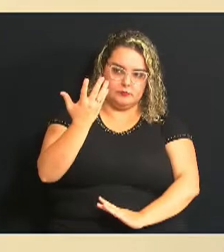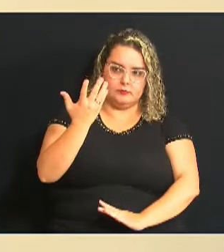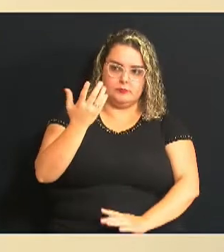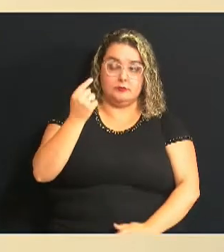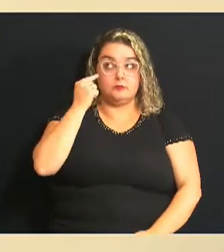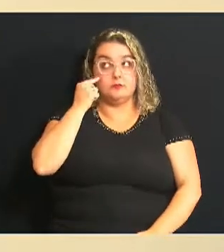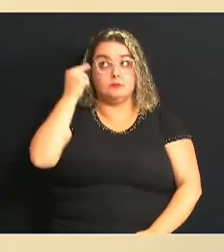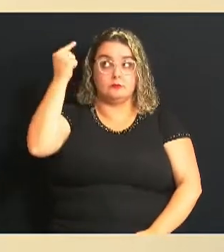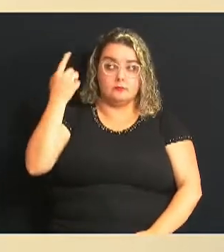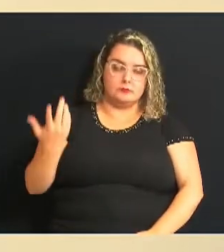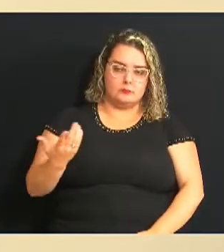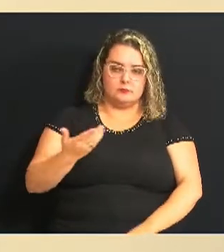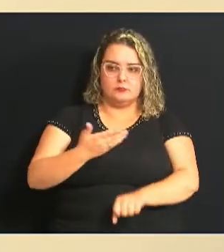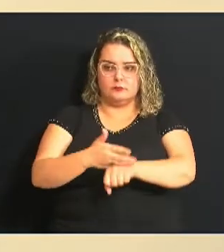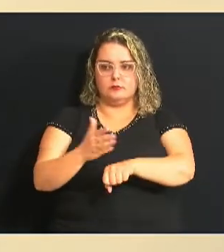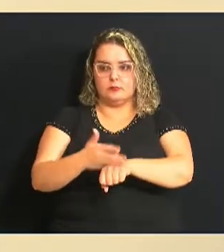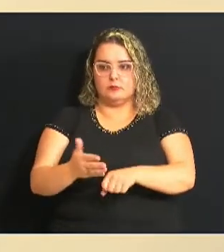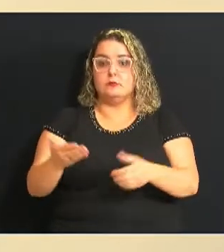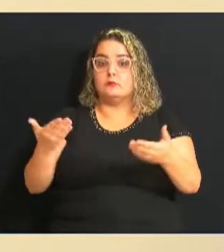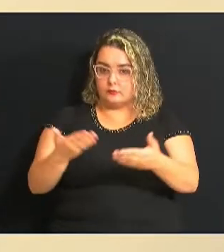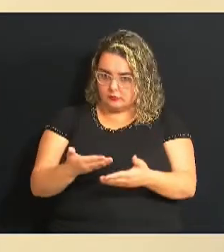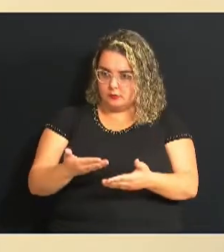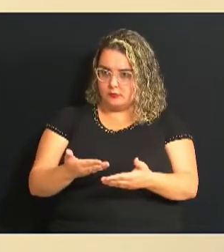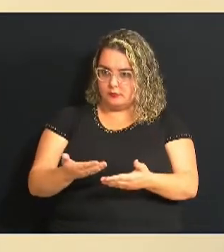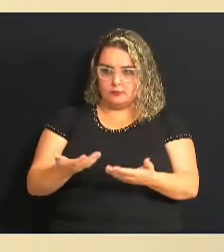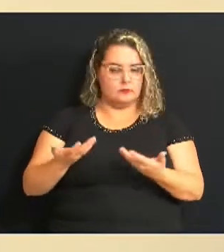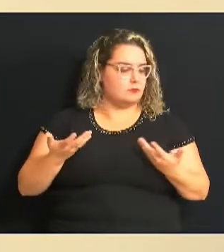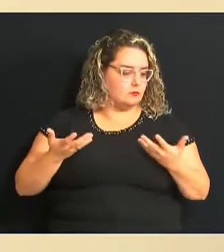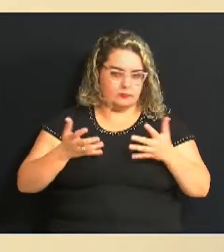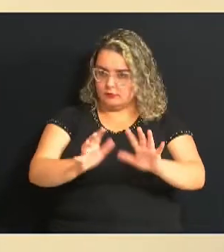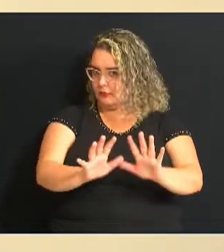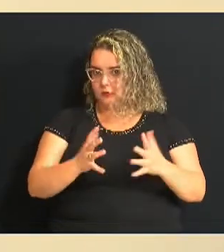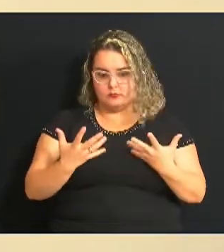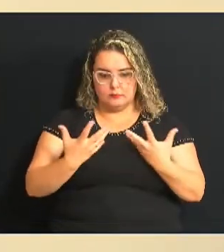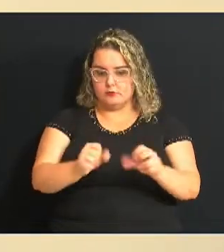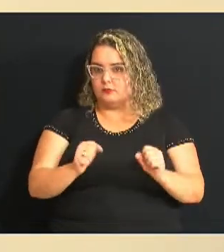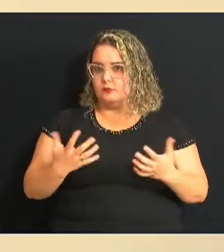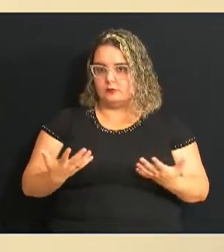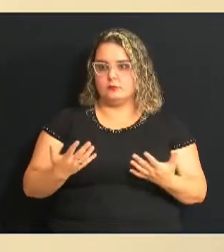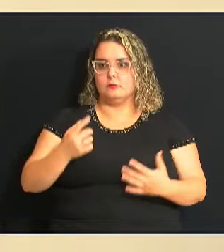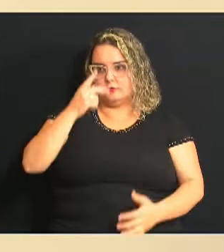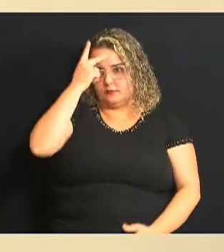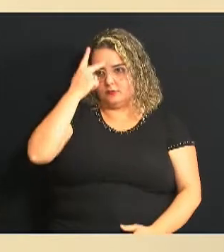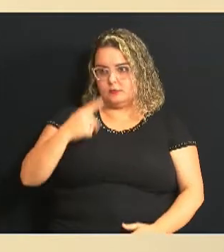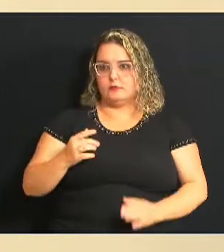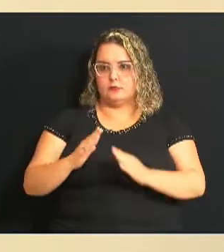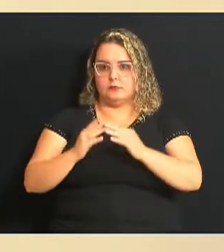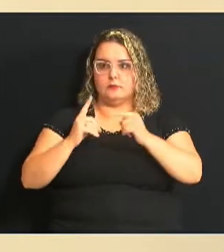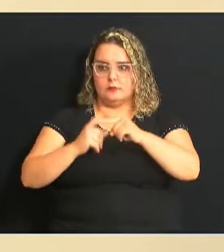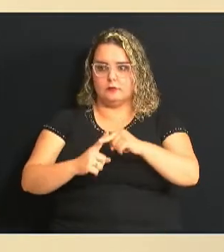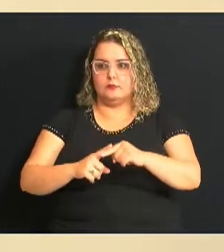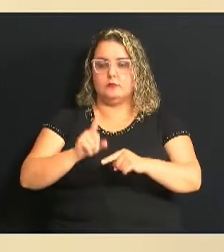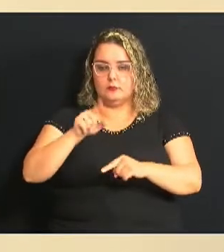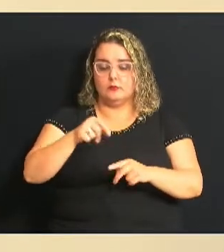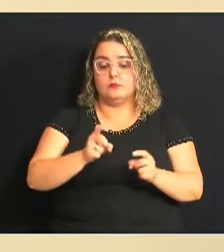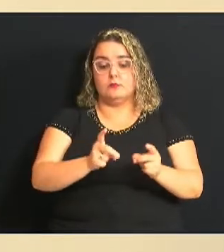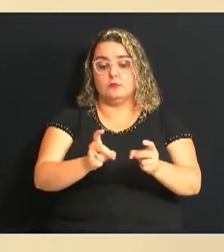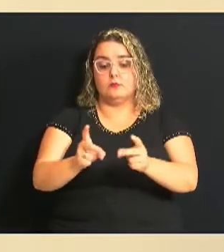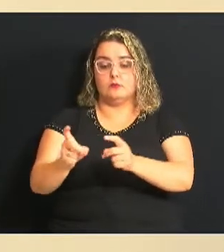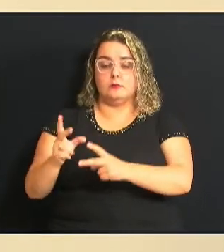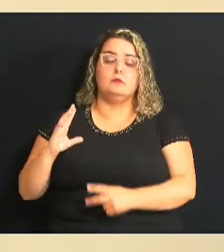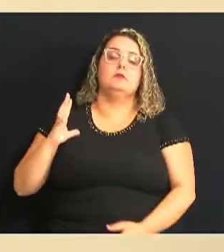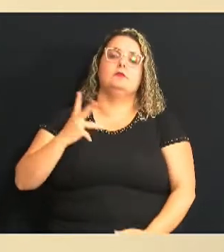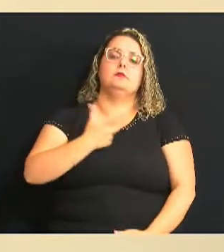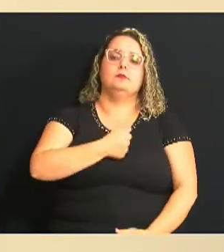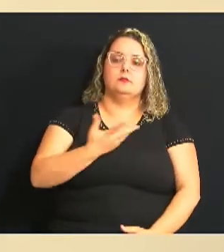inventar uma prática hoje condenada pela própria Igreja Católica, que era a venda de salvação. E o